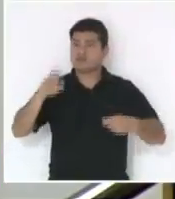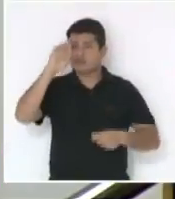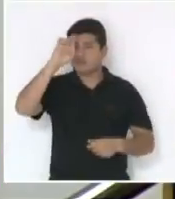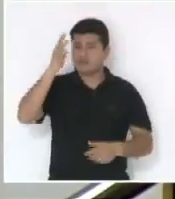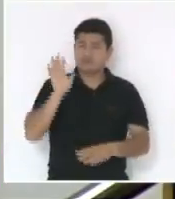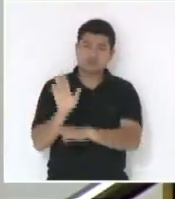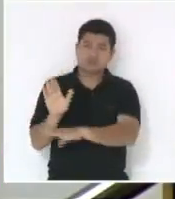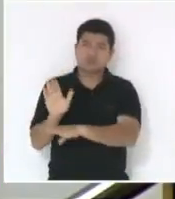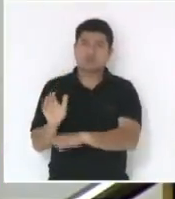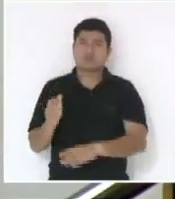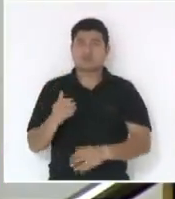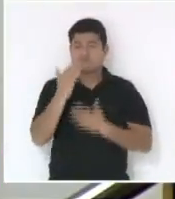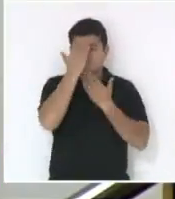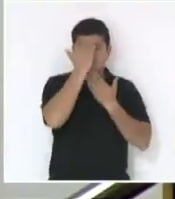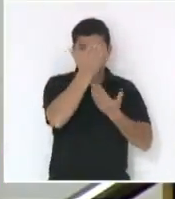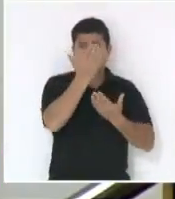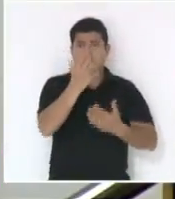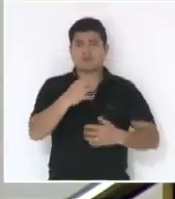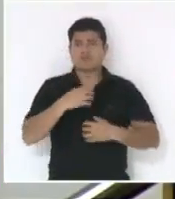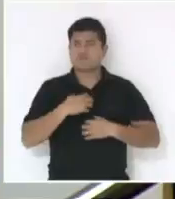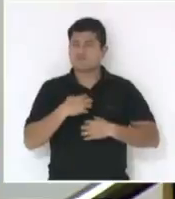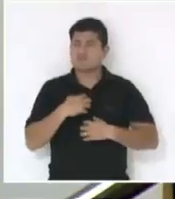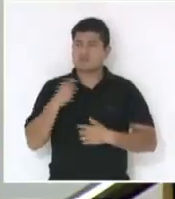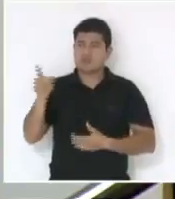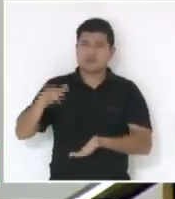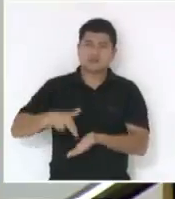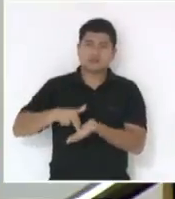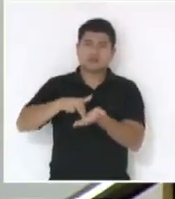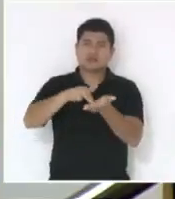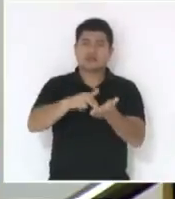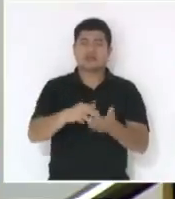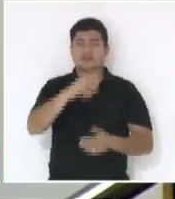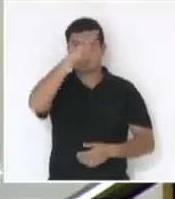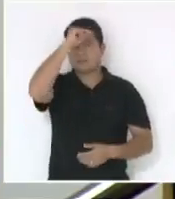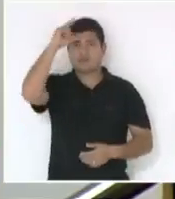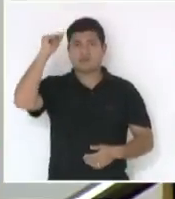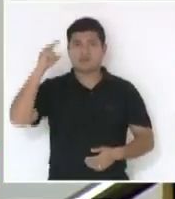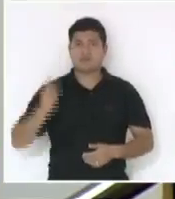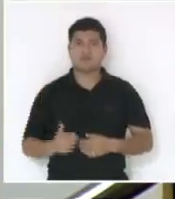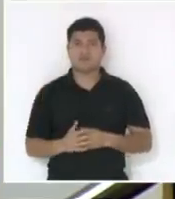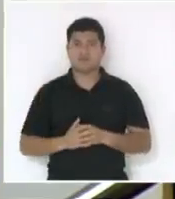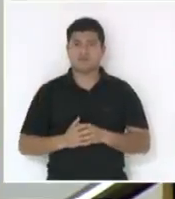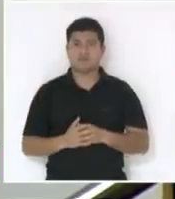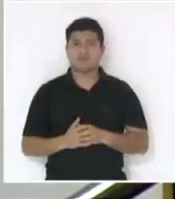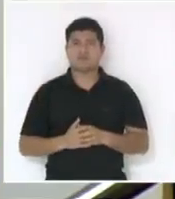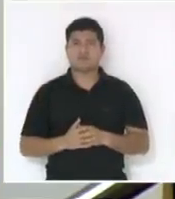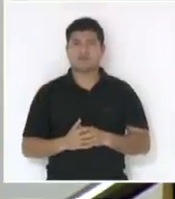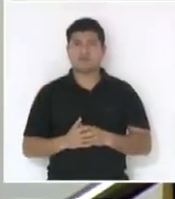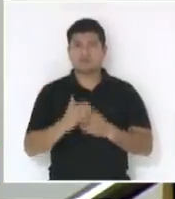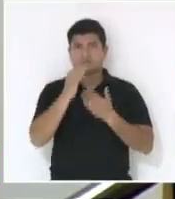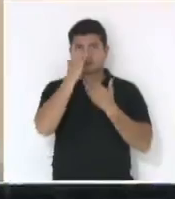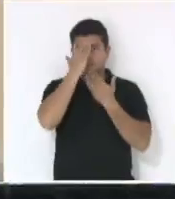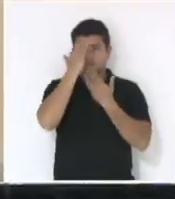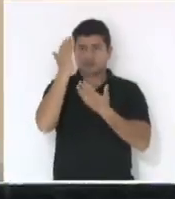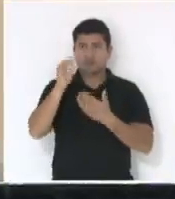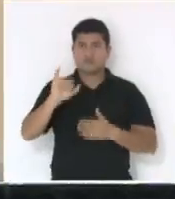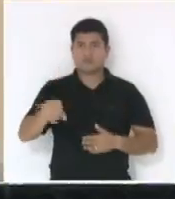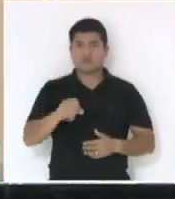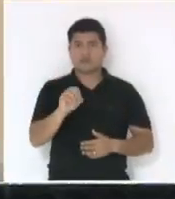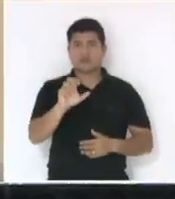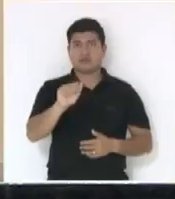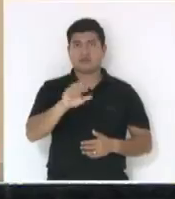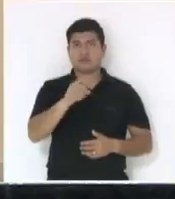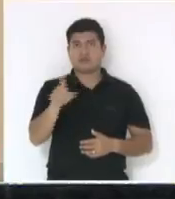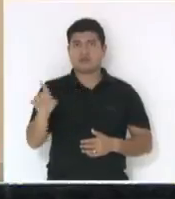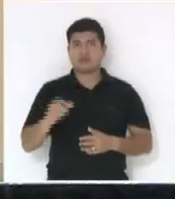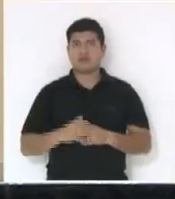e deputado, fica a minha toda a solidariedade ao município de Navegantes e à Prefeitura. Deputado Leonel Pavão, E muito obrigado ao João Batista. Horário dos partidos atenção. Políticos. E o